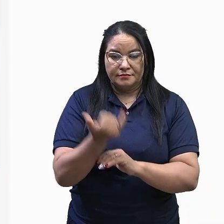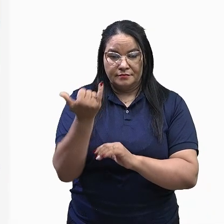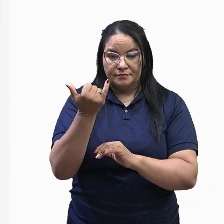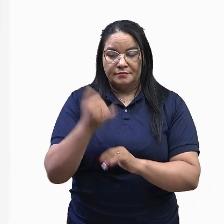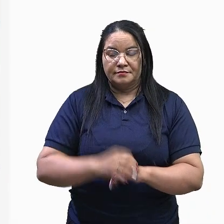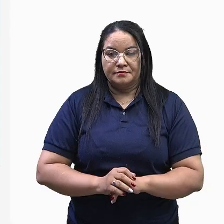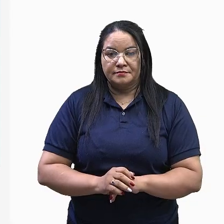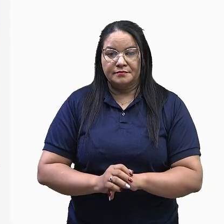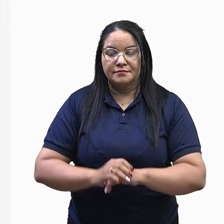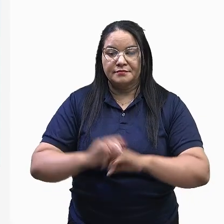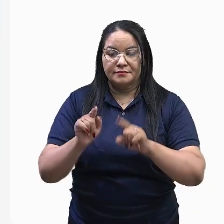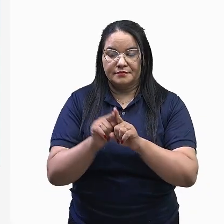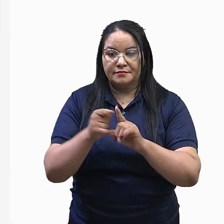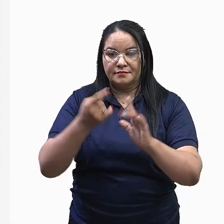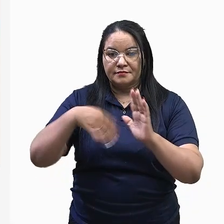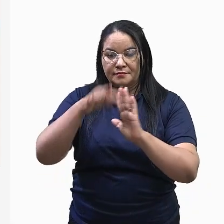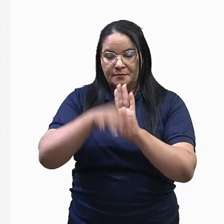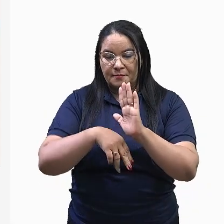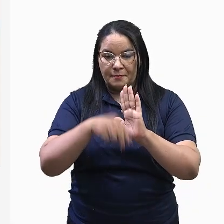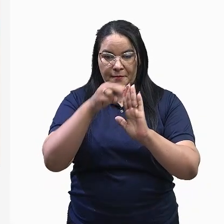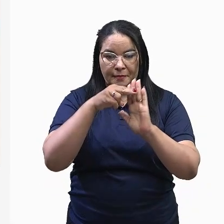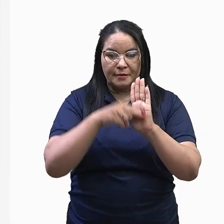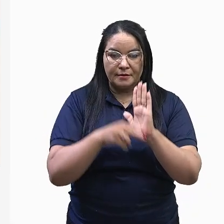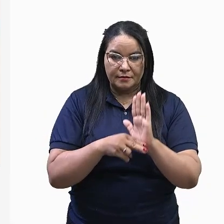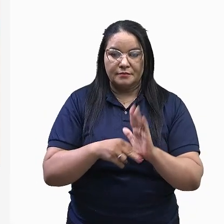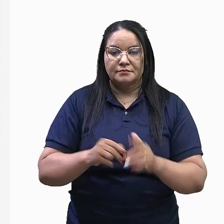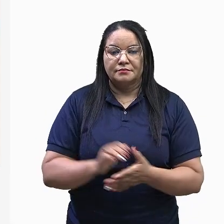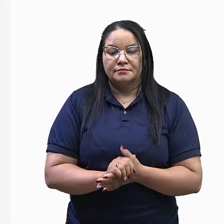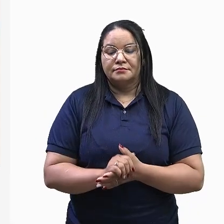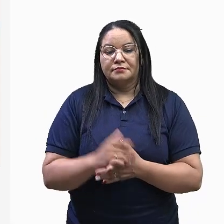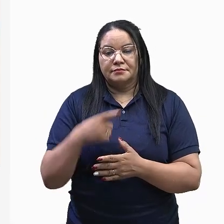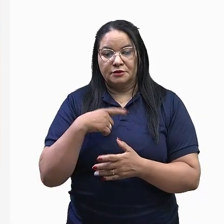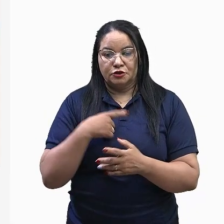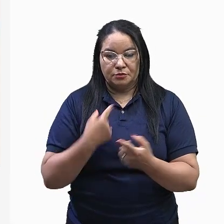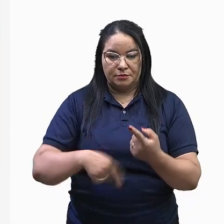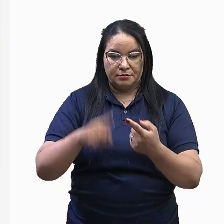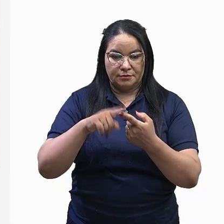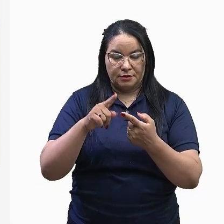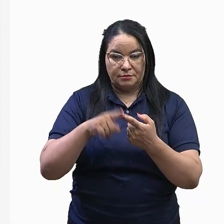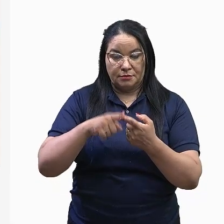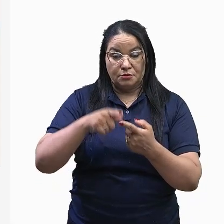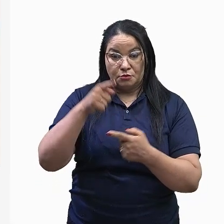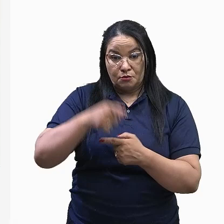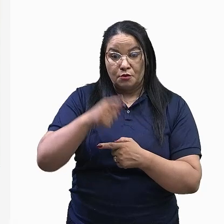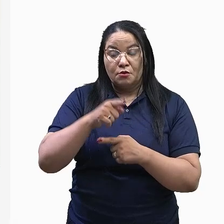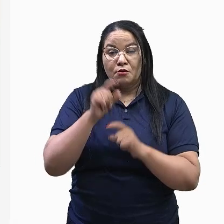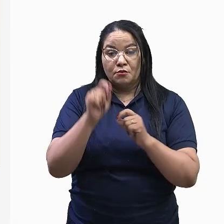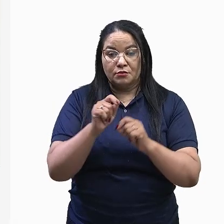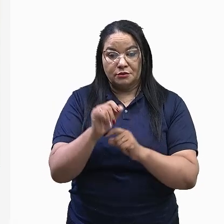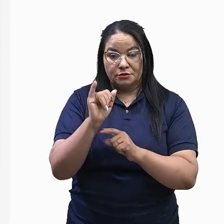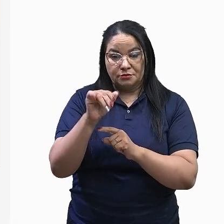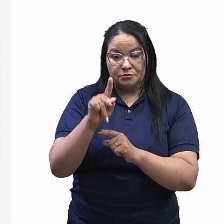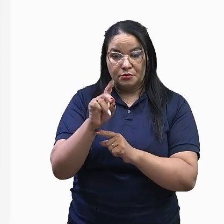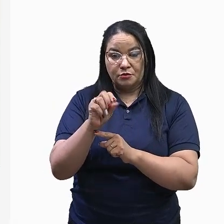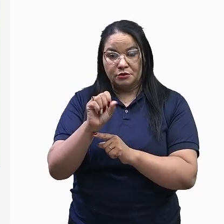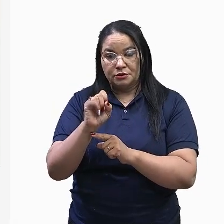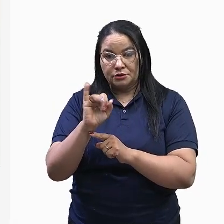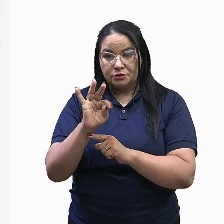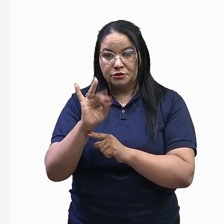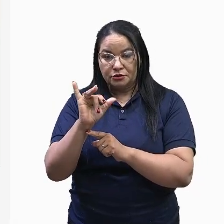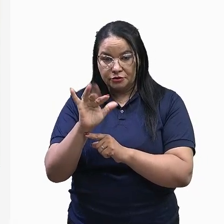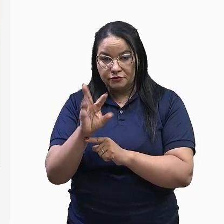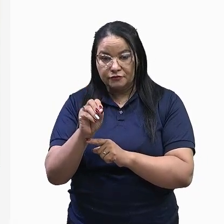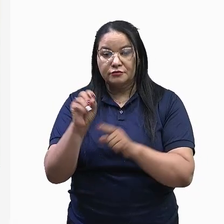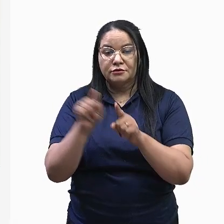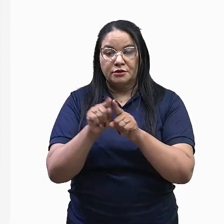né, do texto normativo. Ele tem um caráter impositivo, né? Ele apresenta comandos e obrigações,